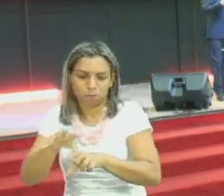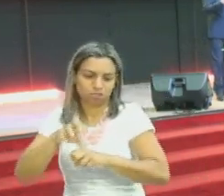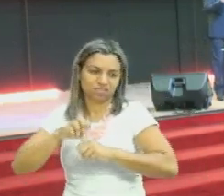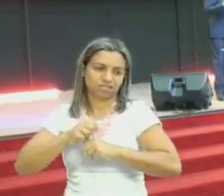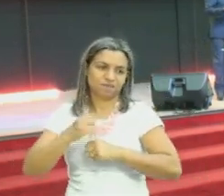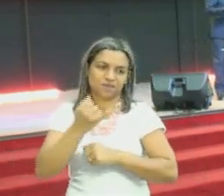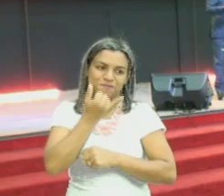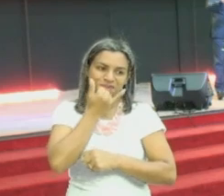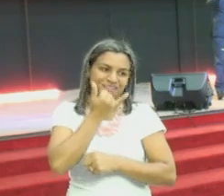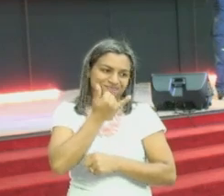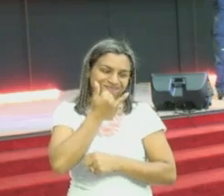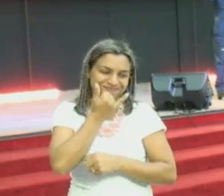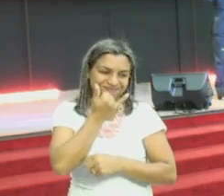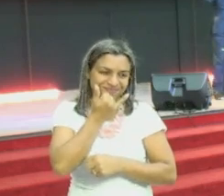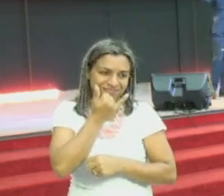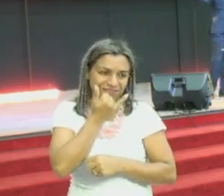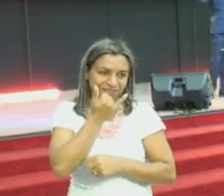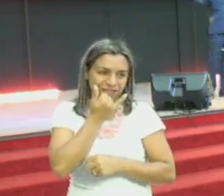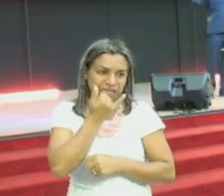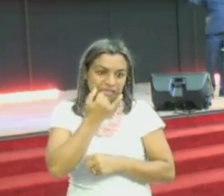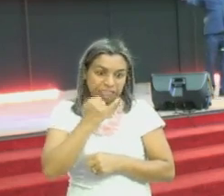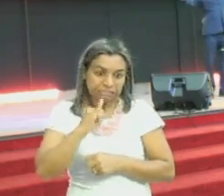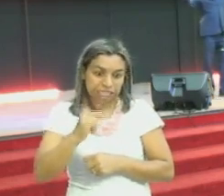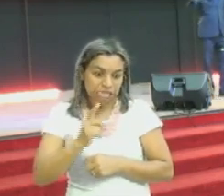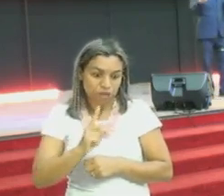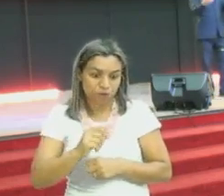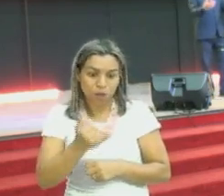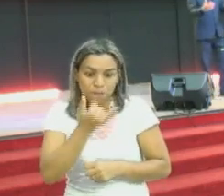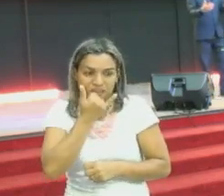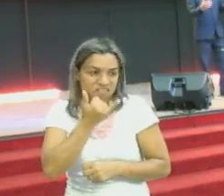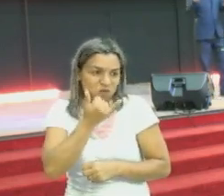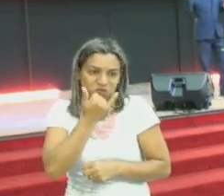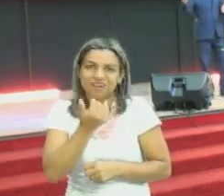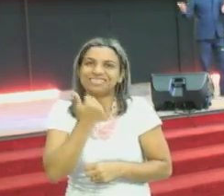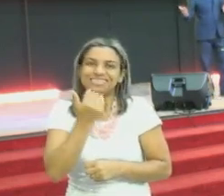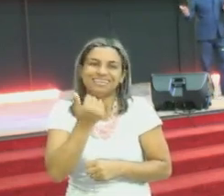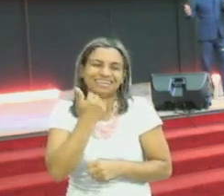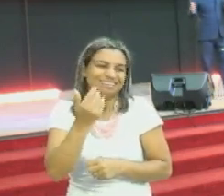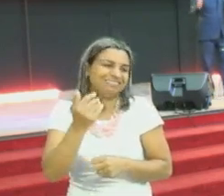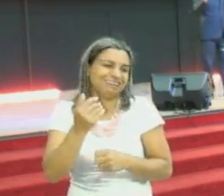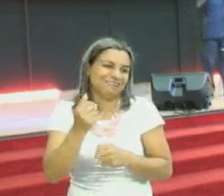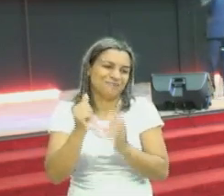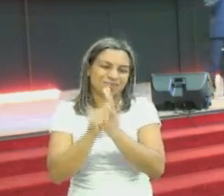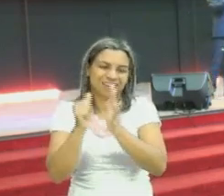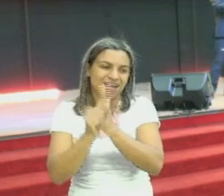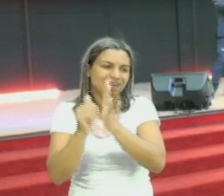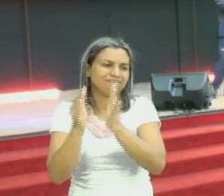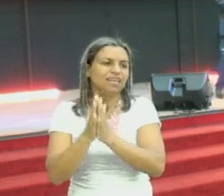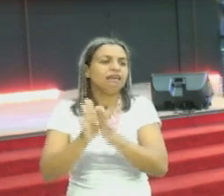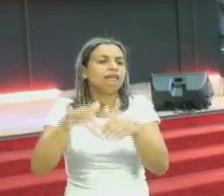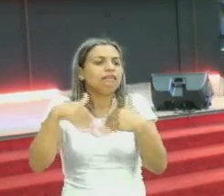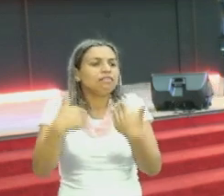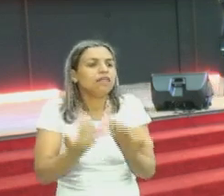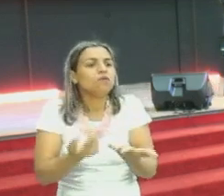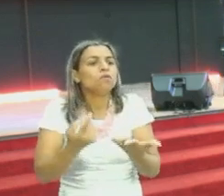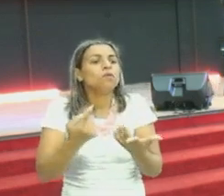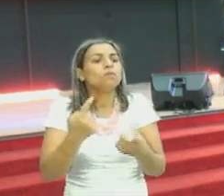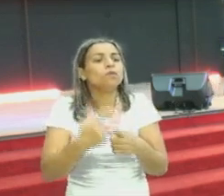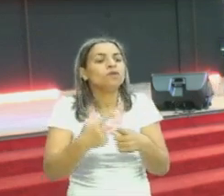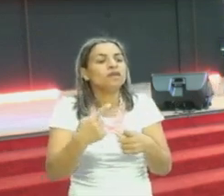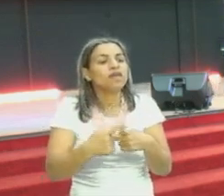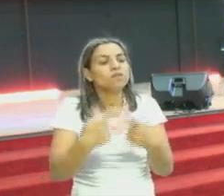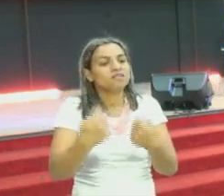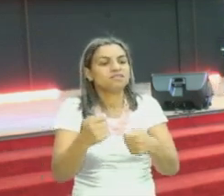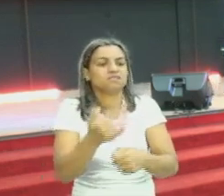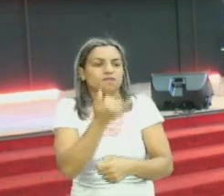não perdoo, o meu culto não é recebido e a minha oração não é ouvida, por que eu devo